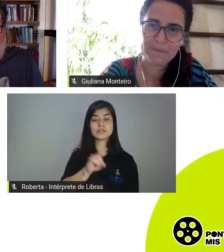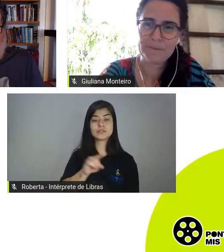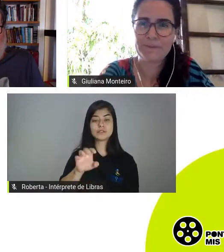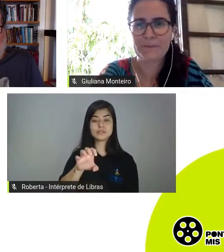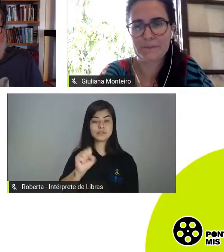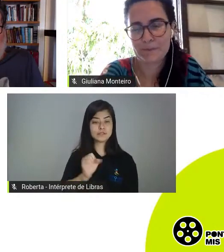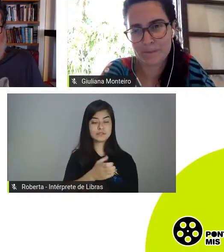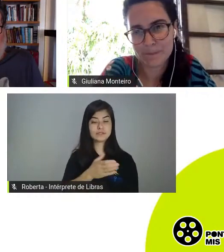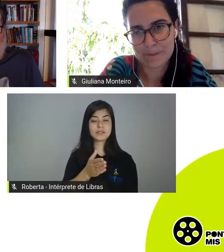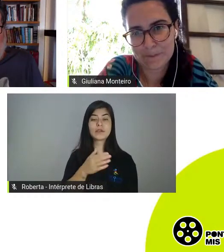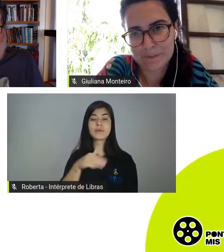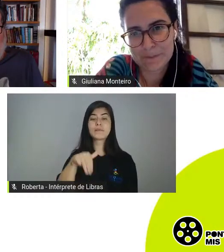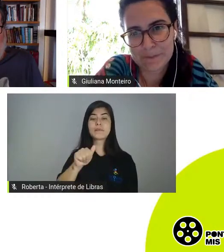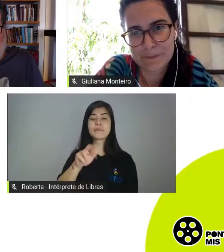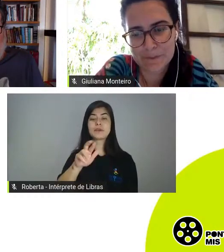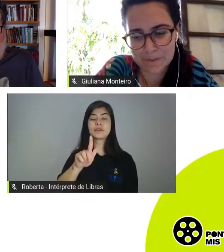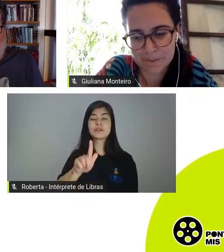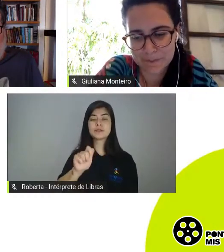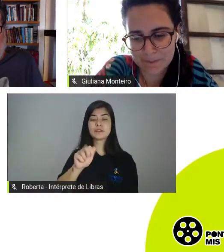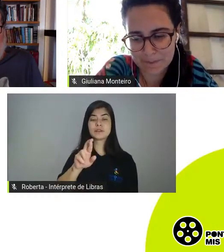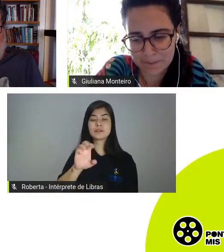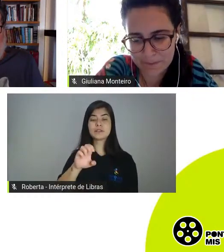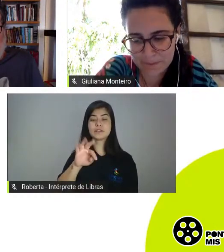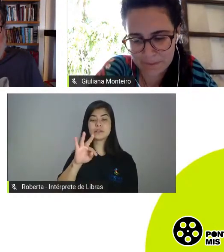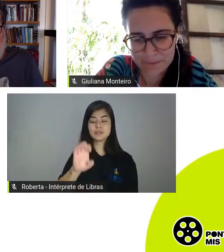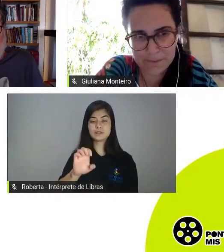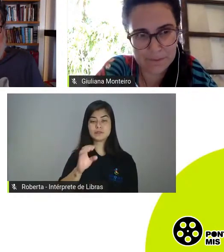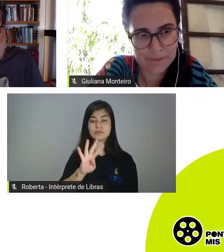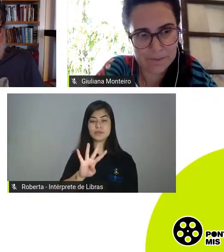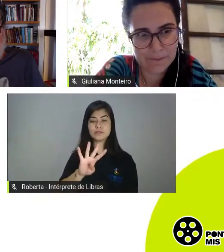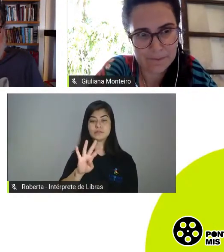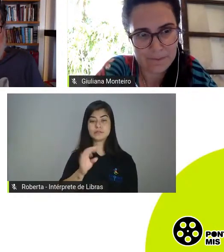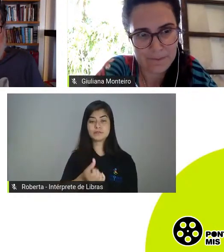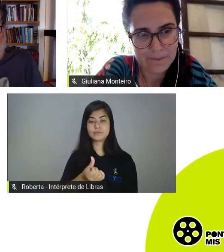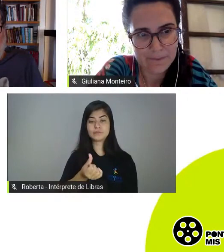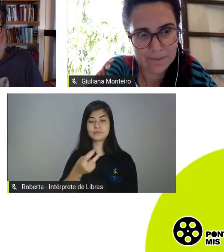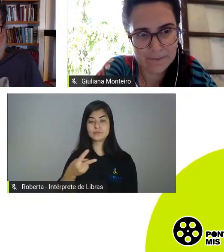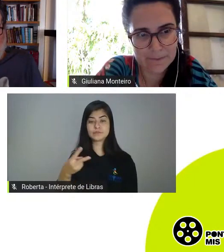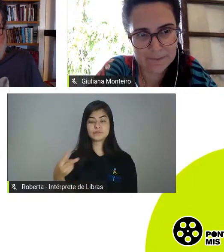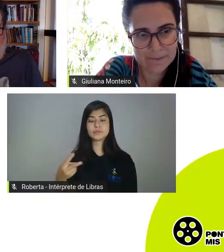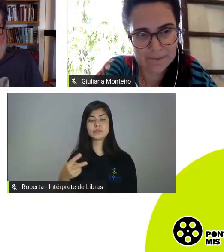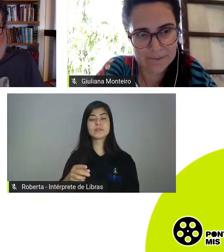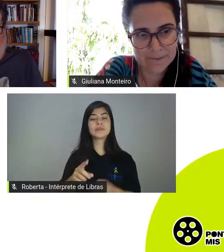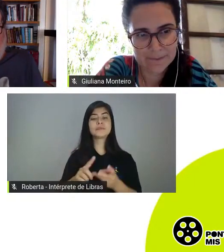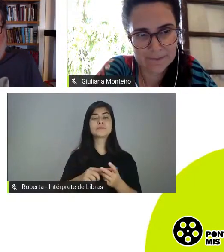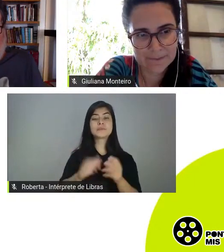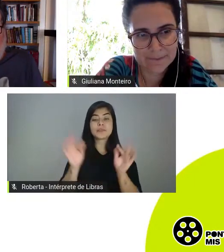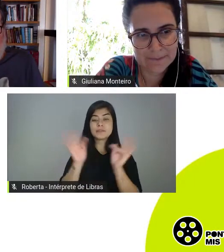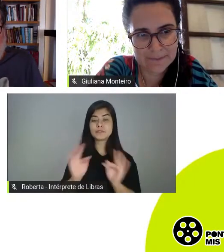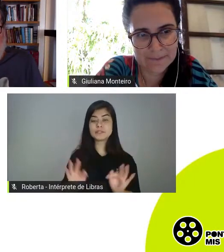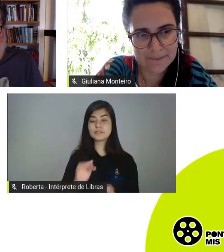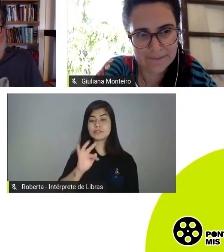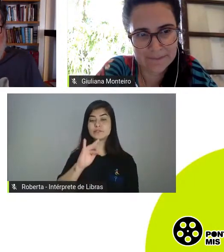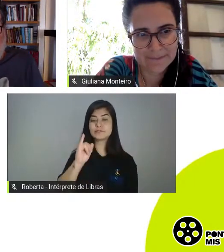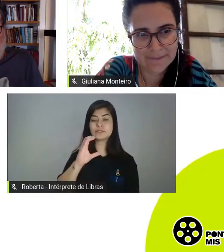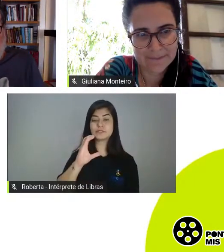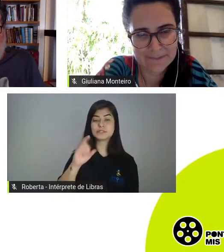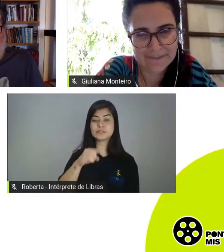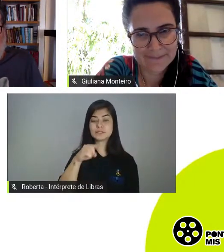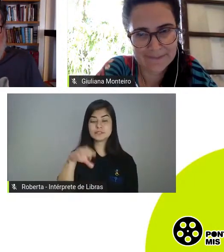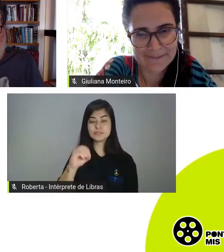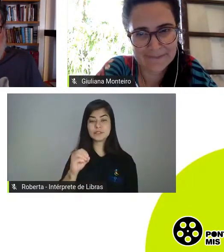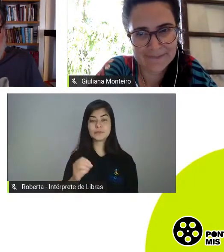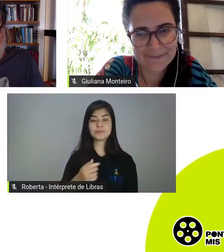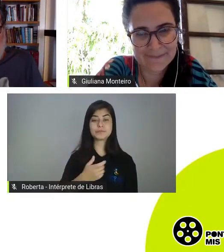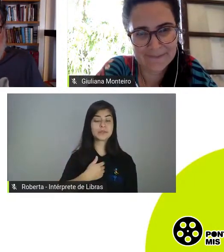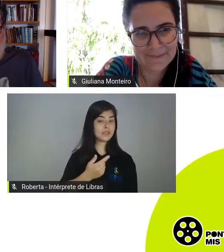Margarete 6422 Documentário, Stay Ficção, Felicidade Ficção e Eu Não Digo Adeus, Digo Até